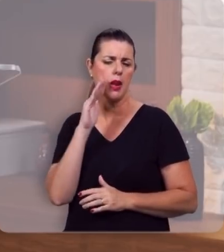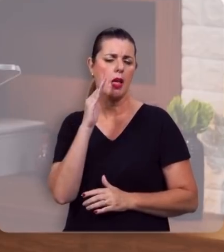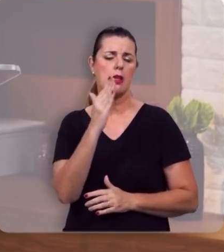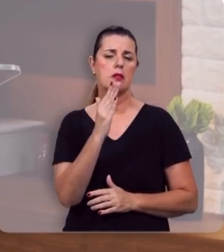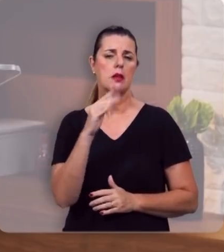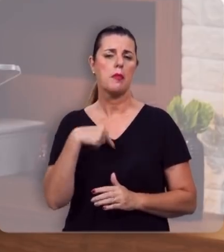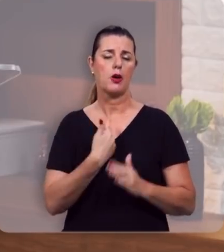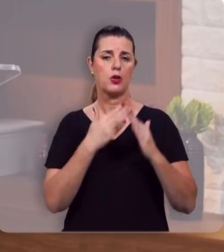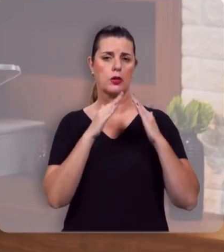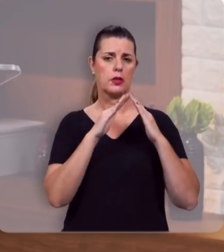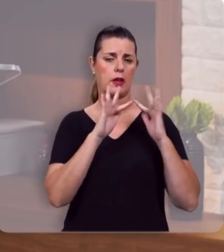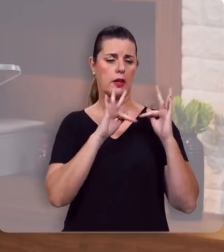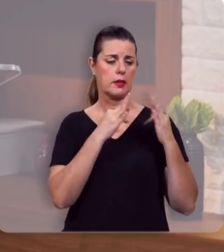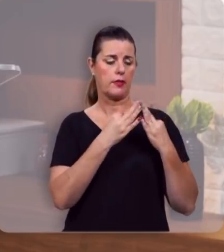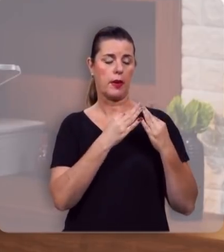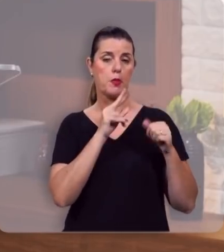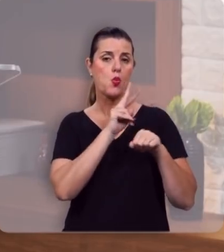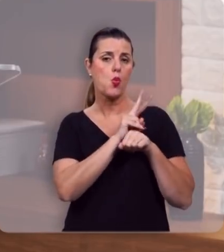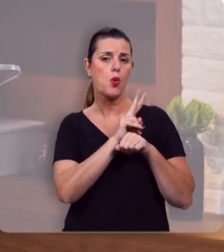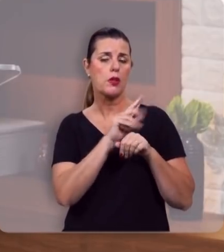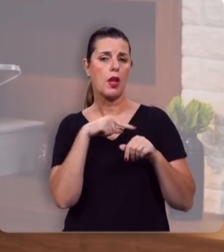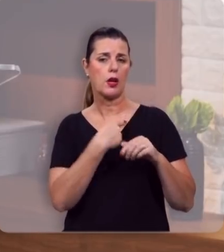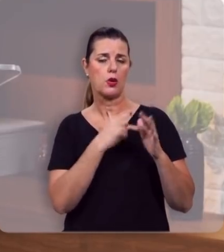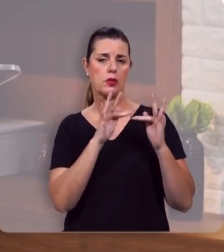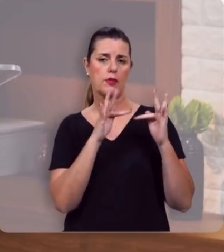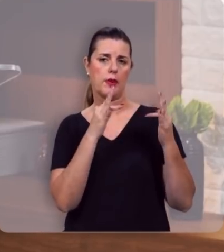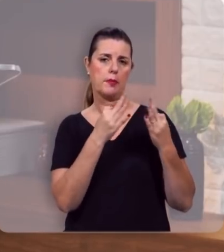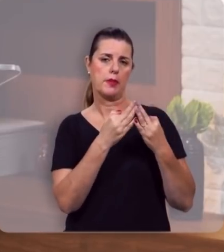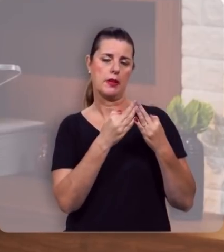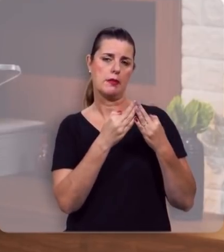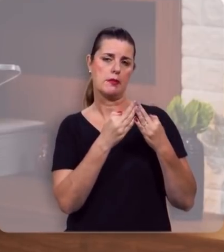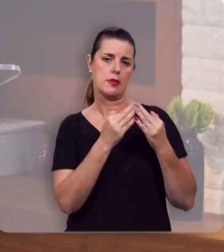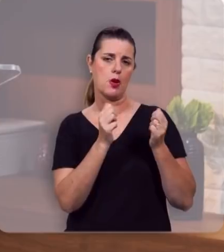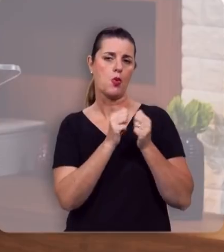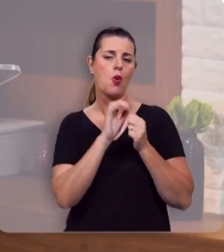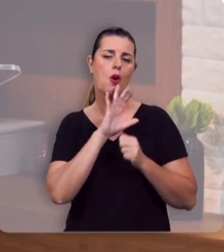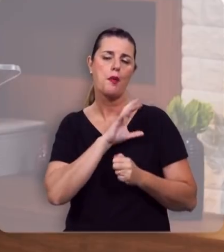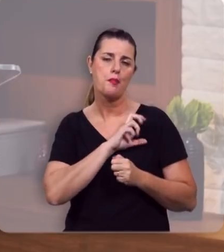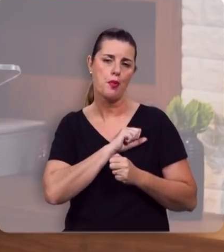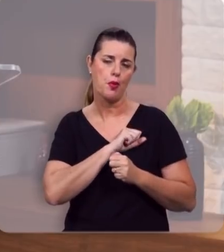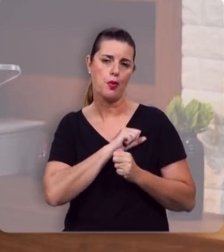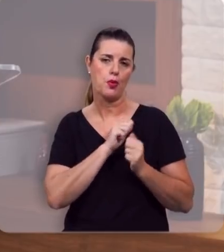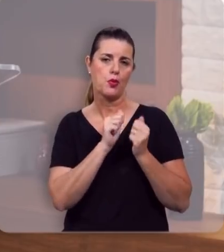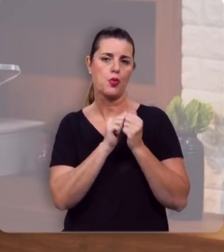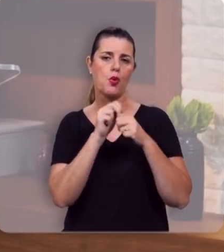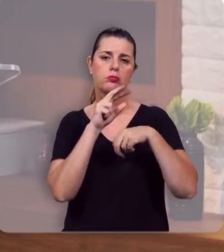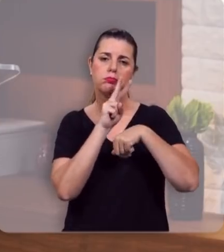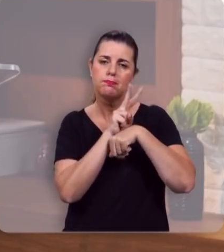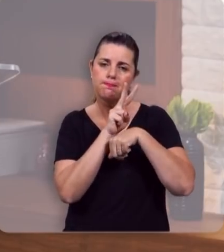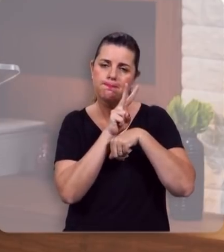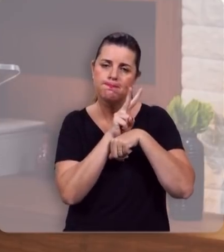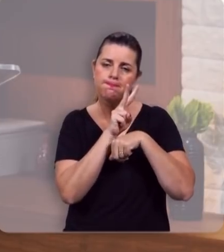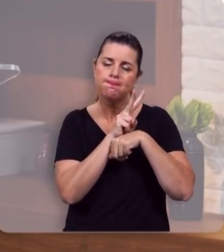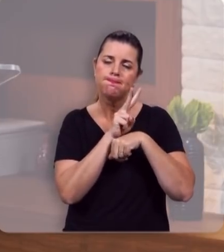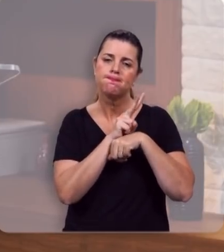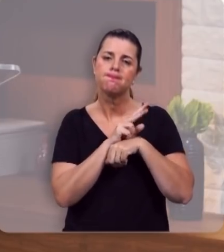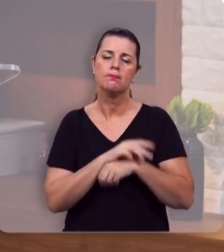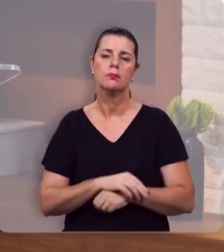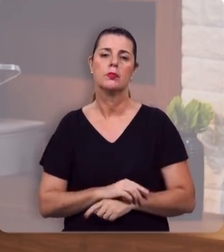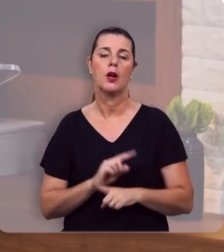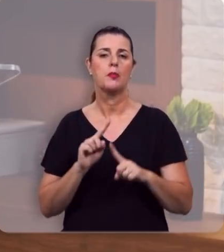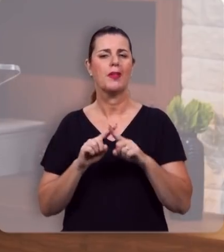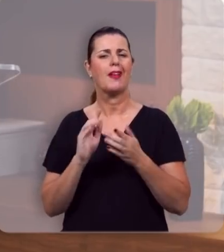priorizarmos a nossa casa, a nossa família, cuidarmos da nossa família com todo amor, com todo zelo. Porque